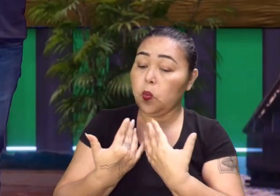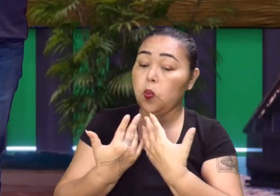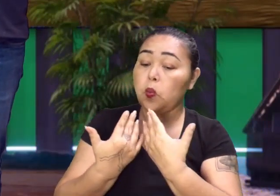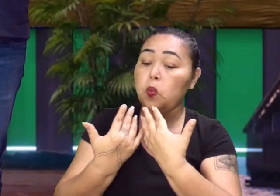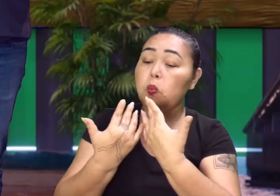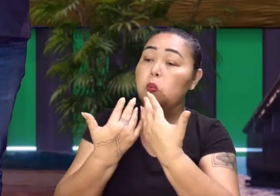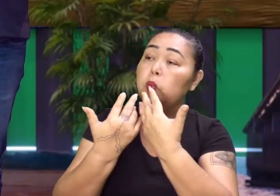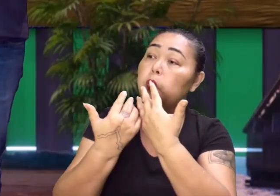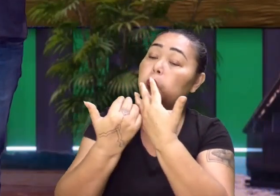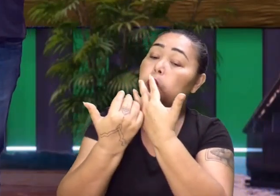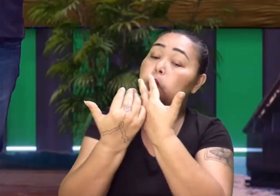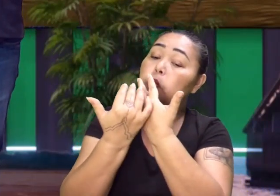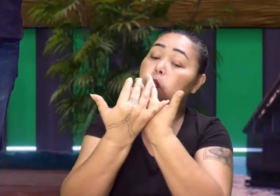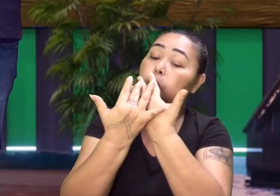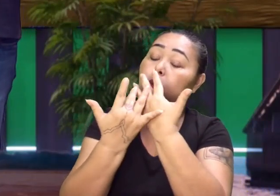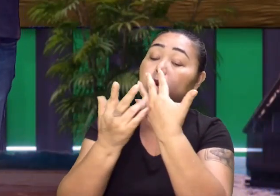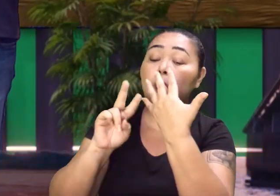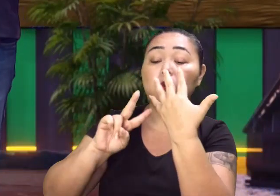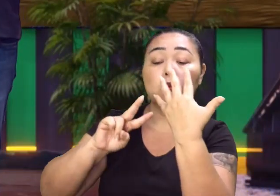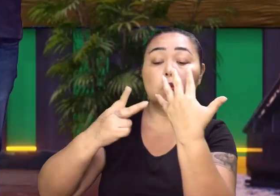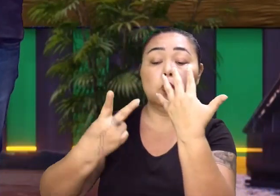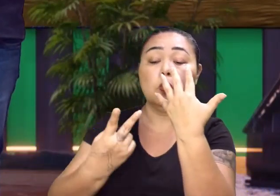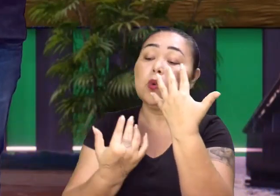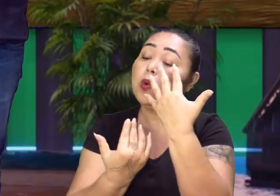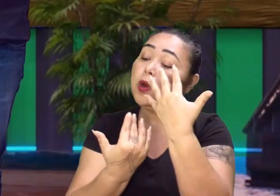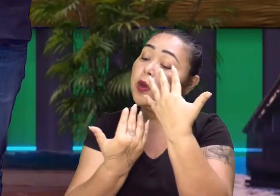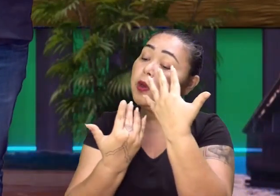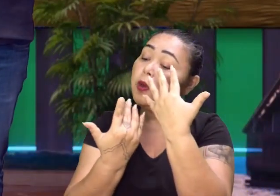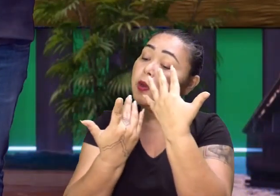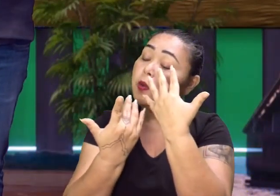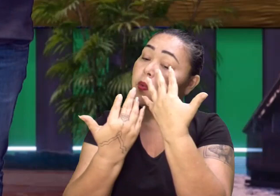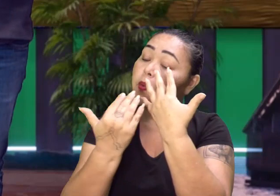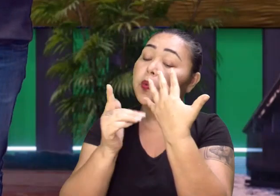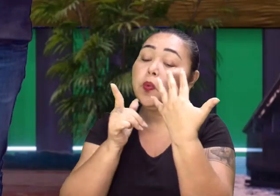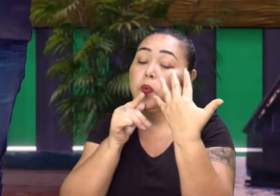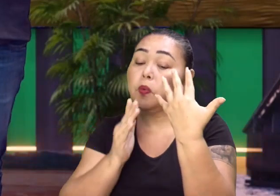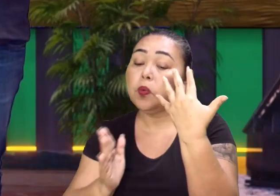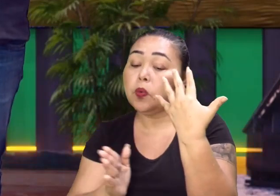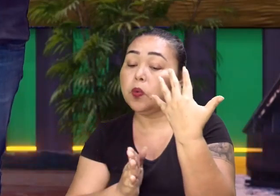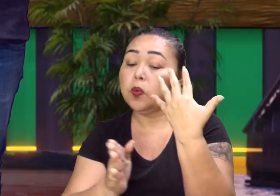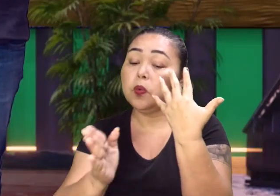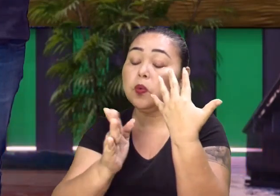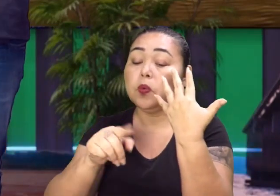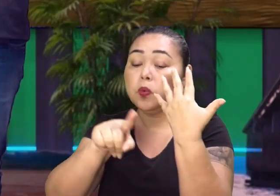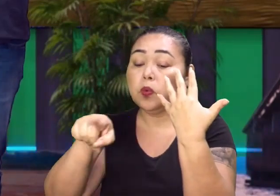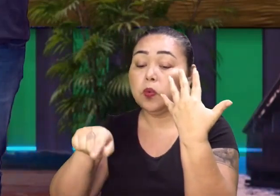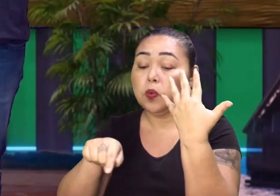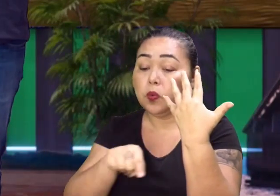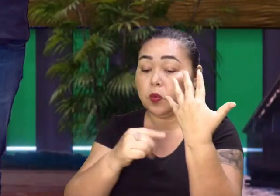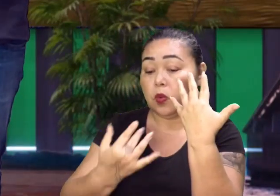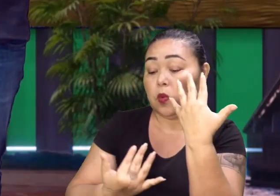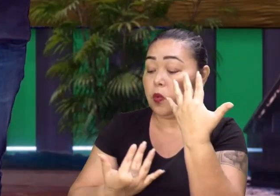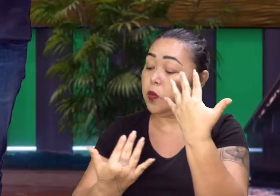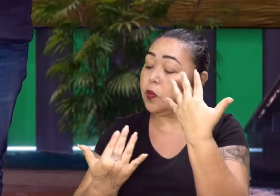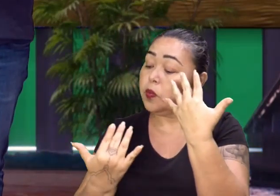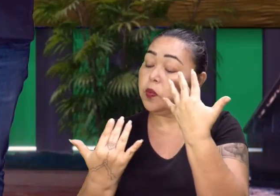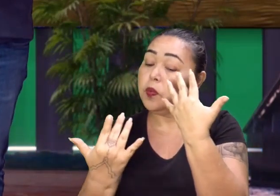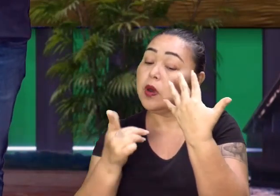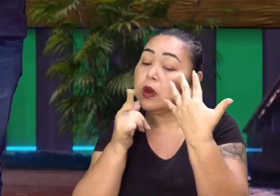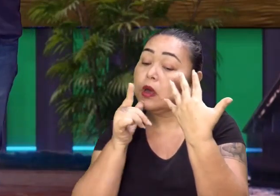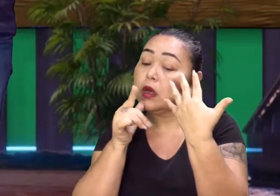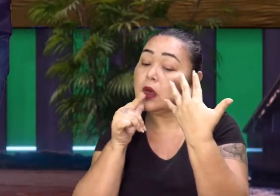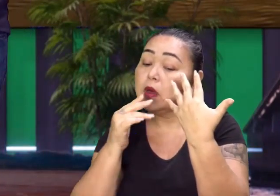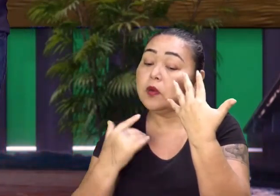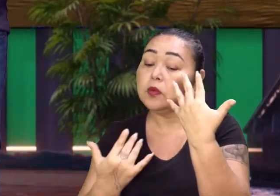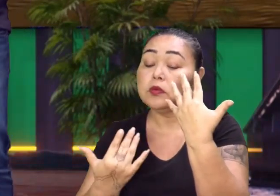evapotranspiração, que é dois processos. Evaporação dos rios, dos lagos, as águas estão evaporando, e